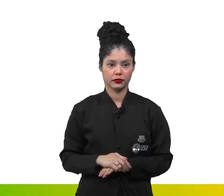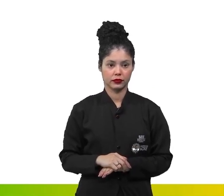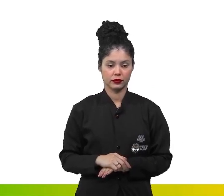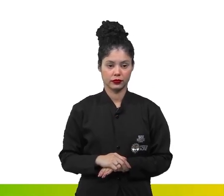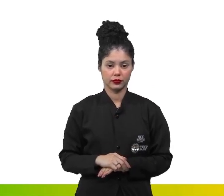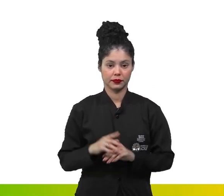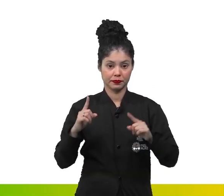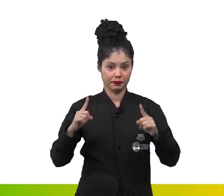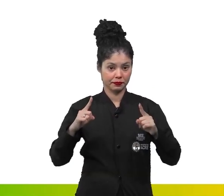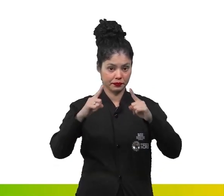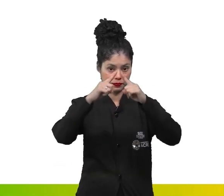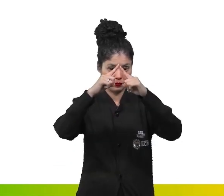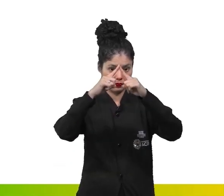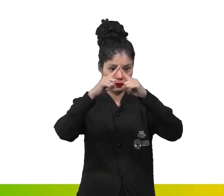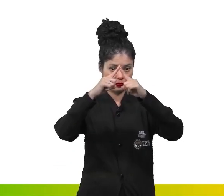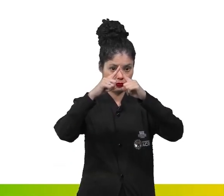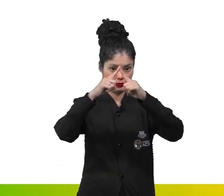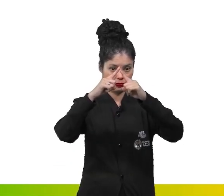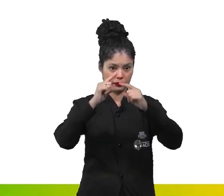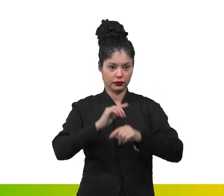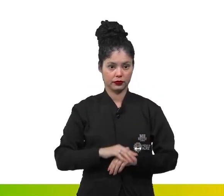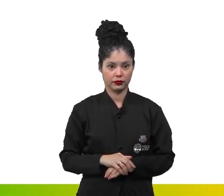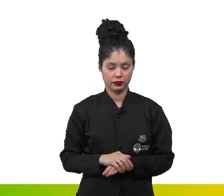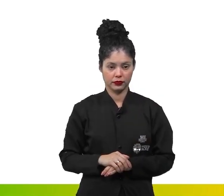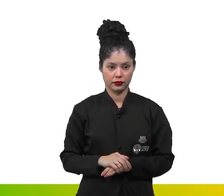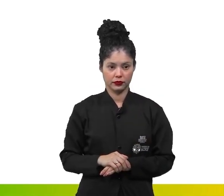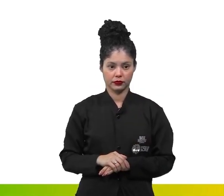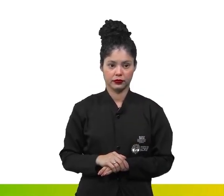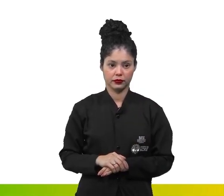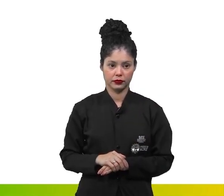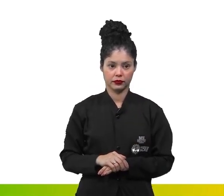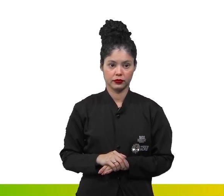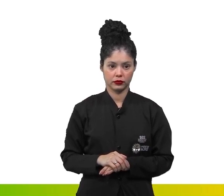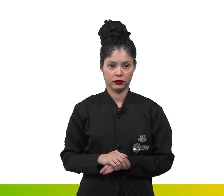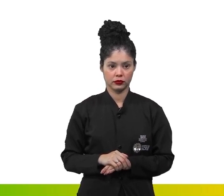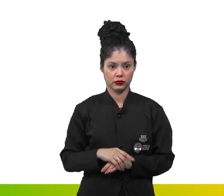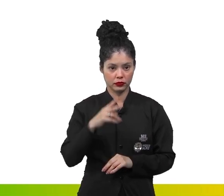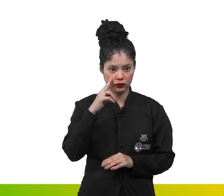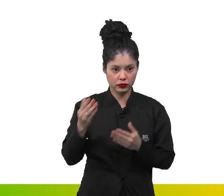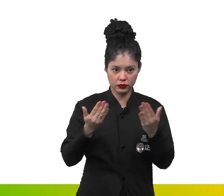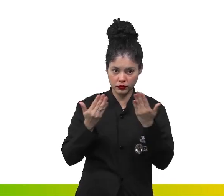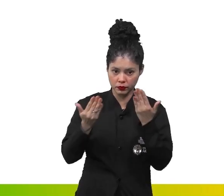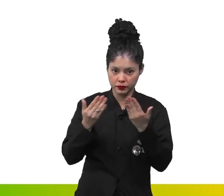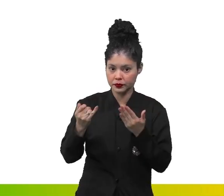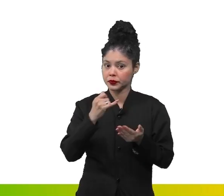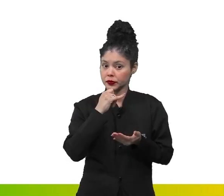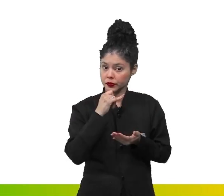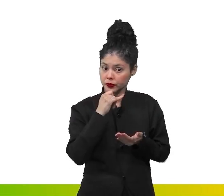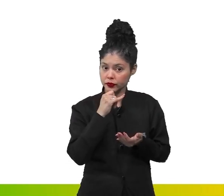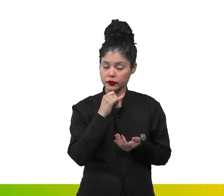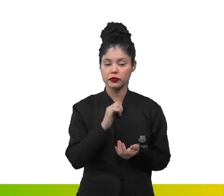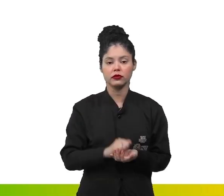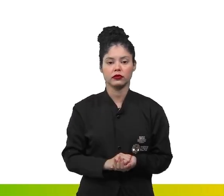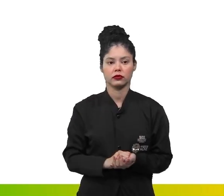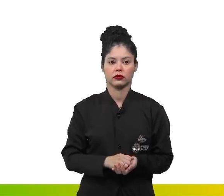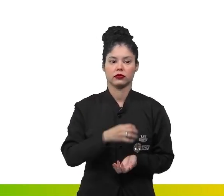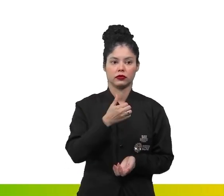lá em cima, ele tem o quê? Ele tem aumentado. Quando a gente compara, por exemplo, o topo lá